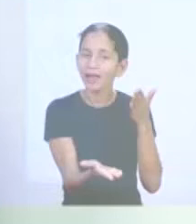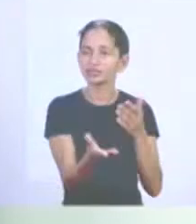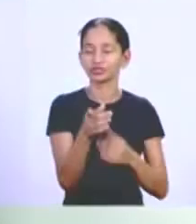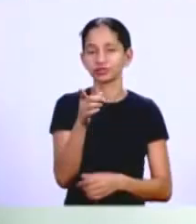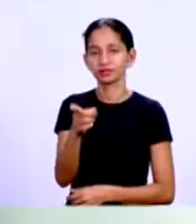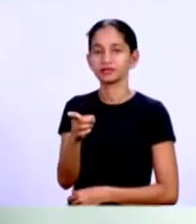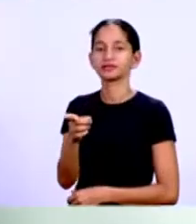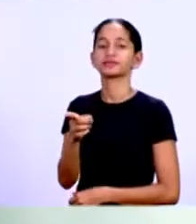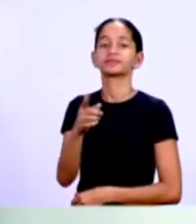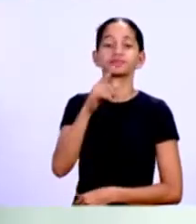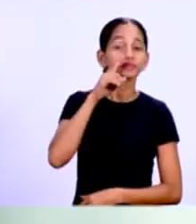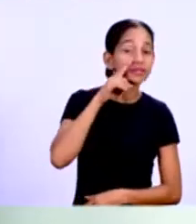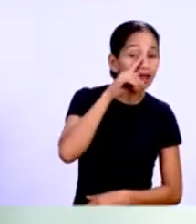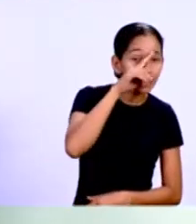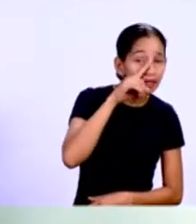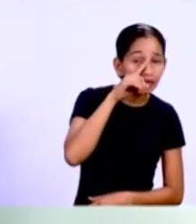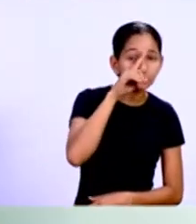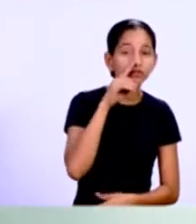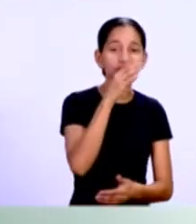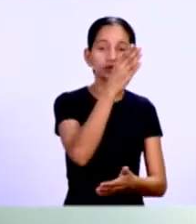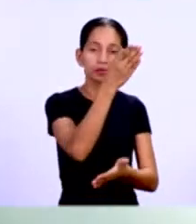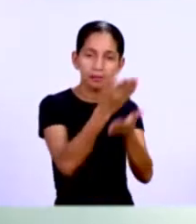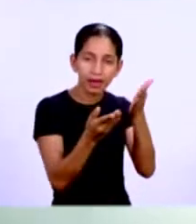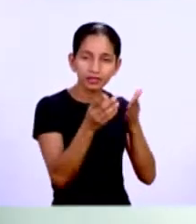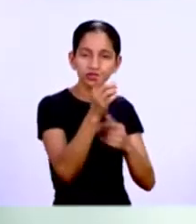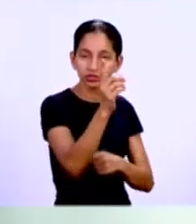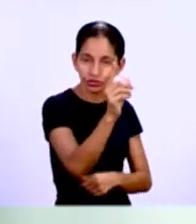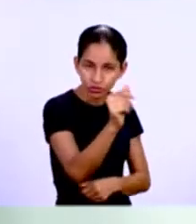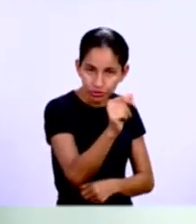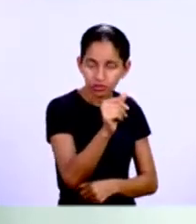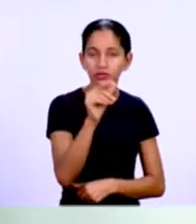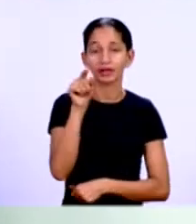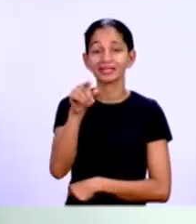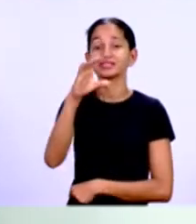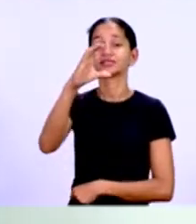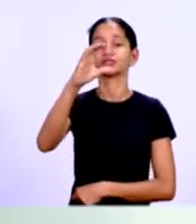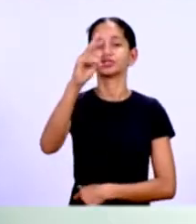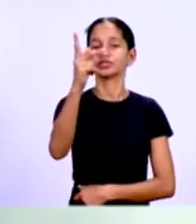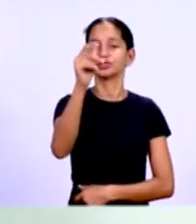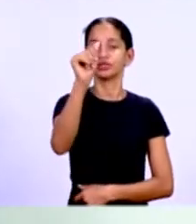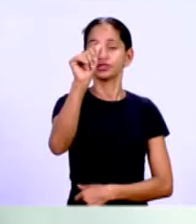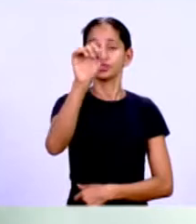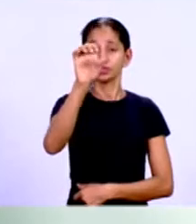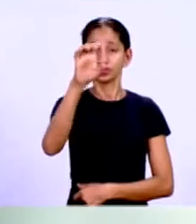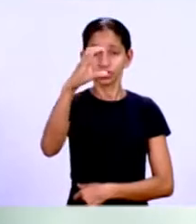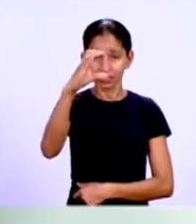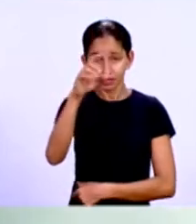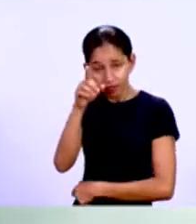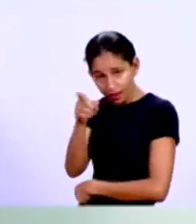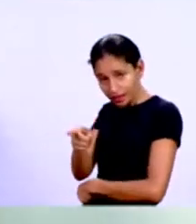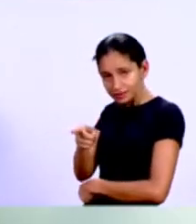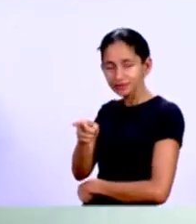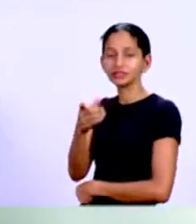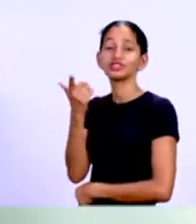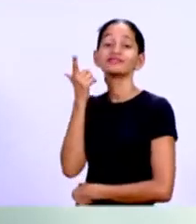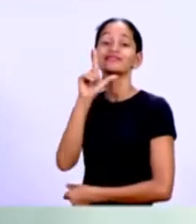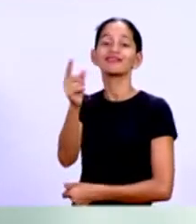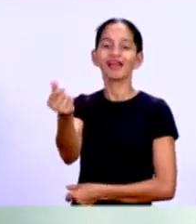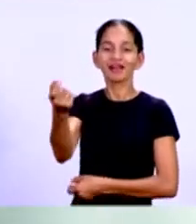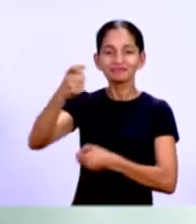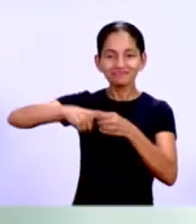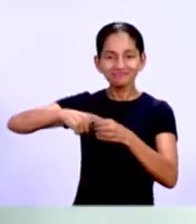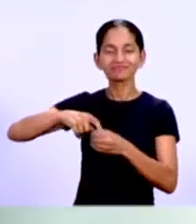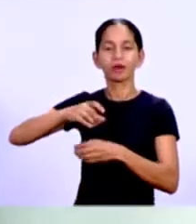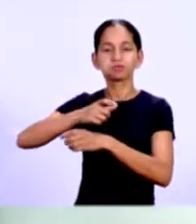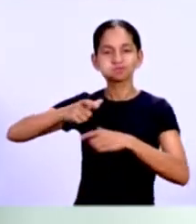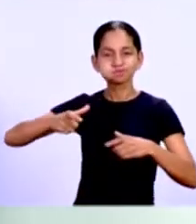tem a chance de ganhar uma coisa positiva. E quando a gente está falando de algo negativo, a gente está usando a palavra risco. O